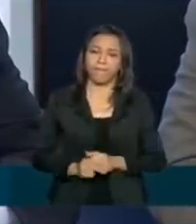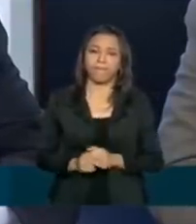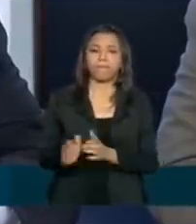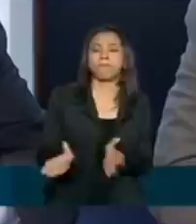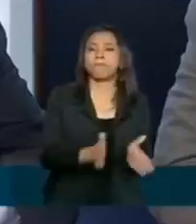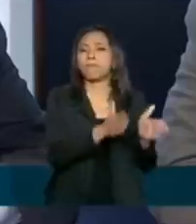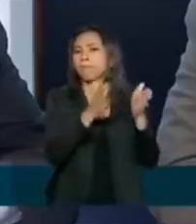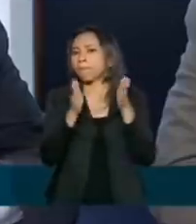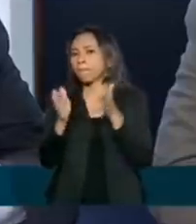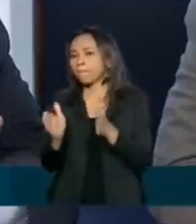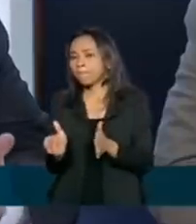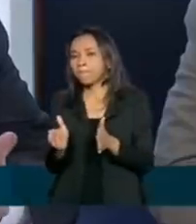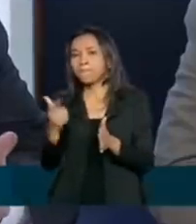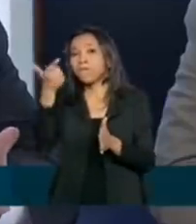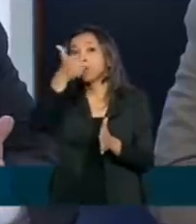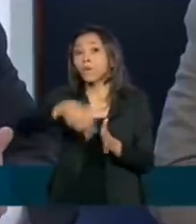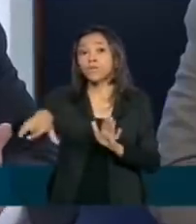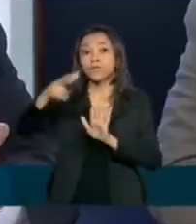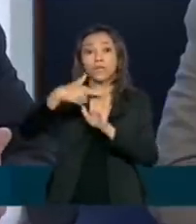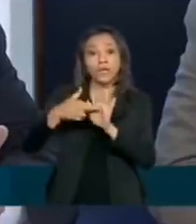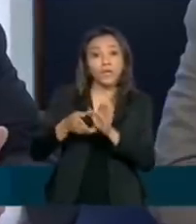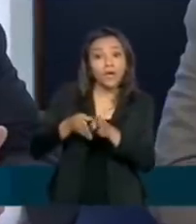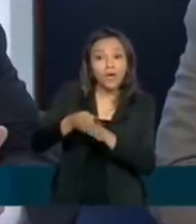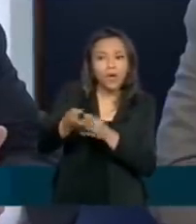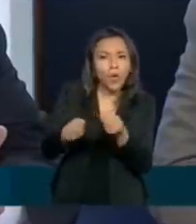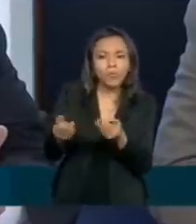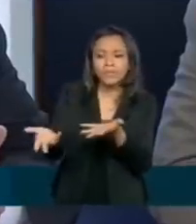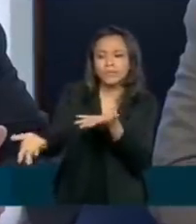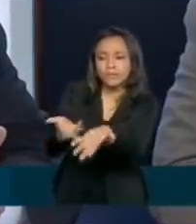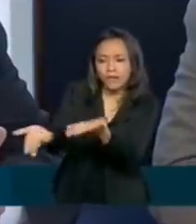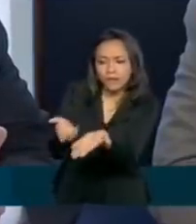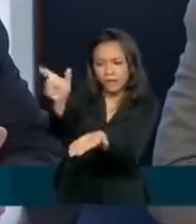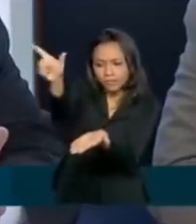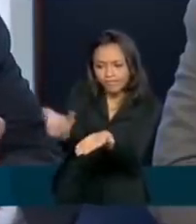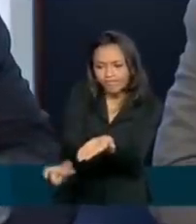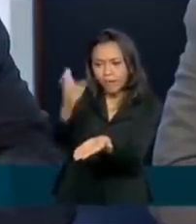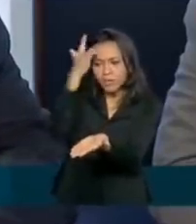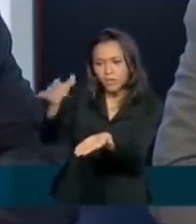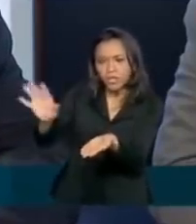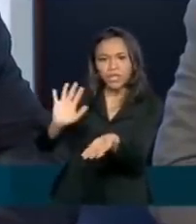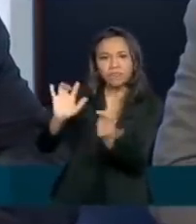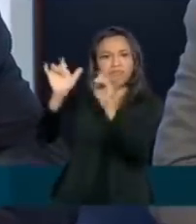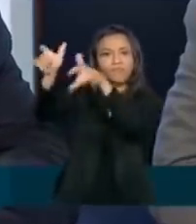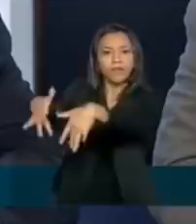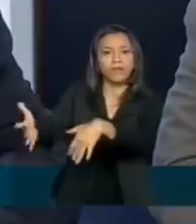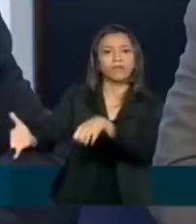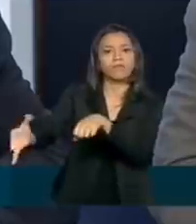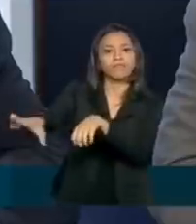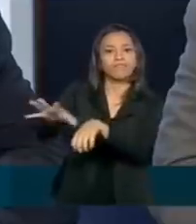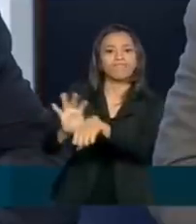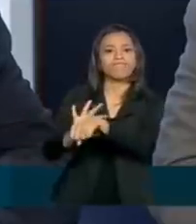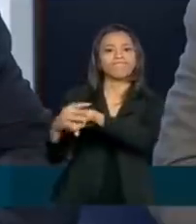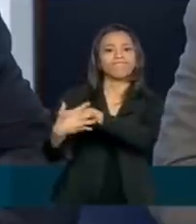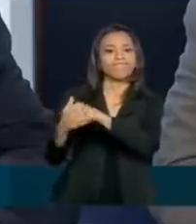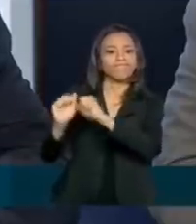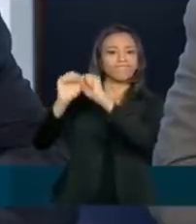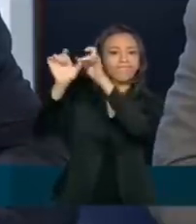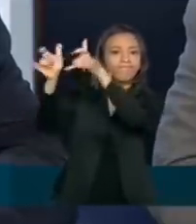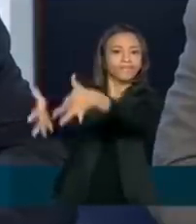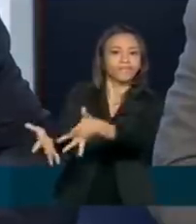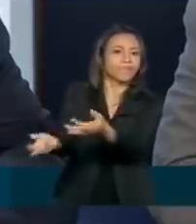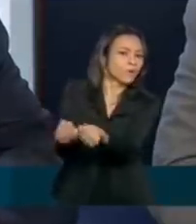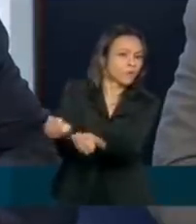E as orientações para manejo do paciente, que também é mais ou menos o que eu acabei de falar.